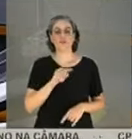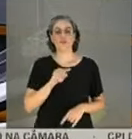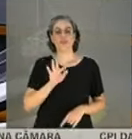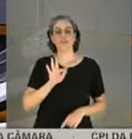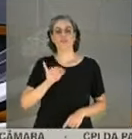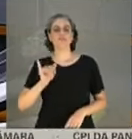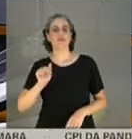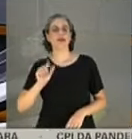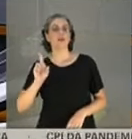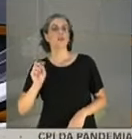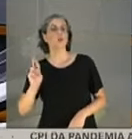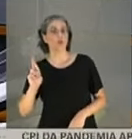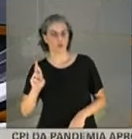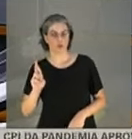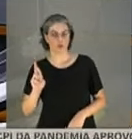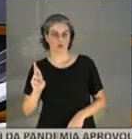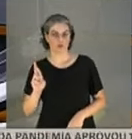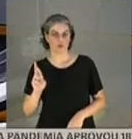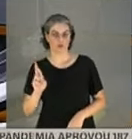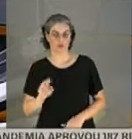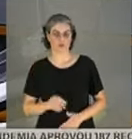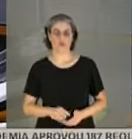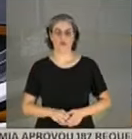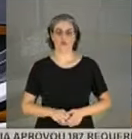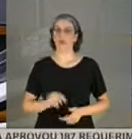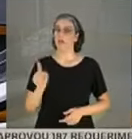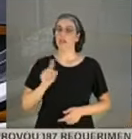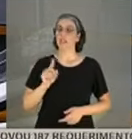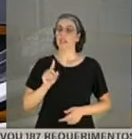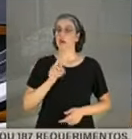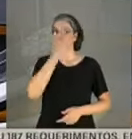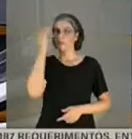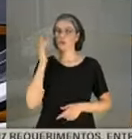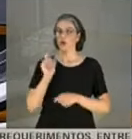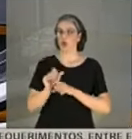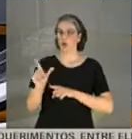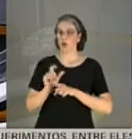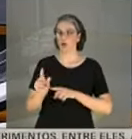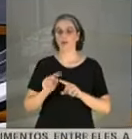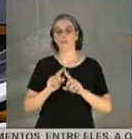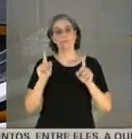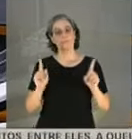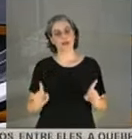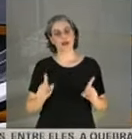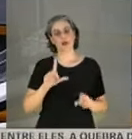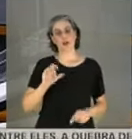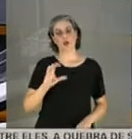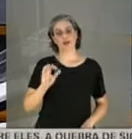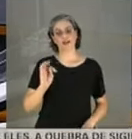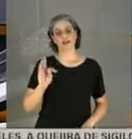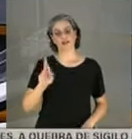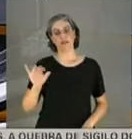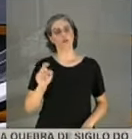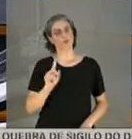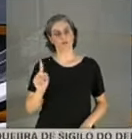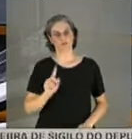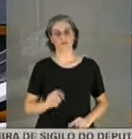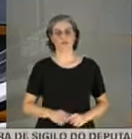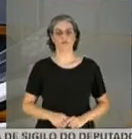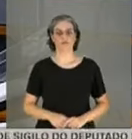fiador e não de locatário. Entretanto, Ana, por favor.